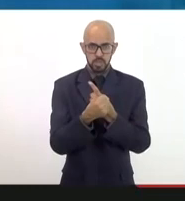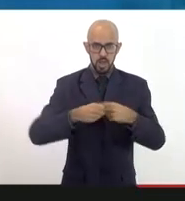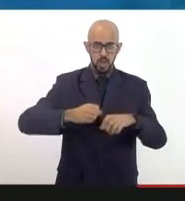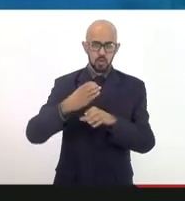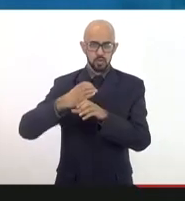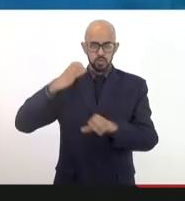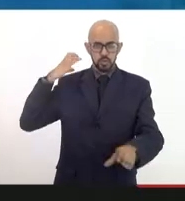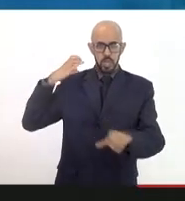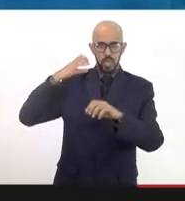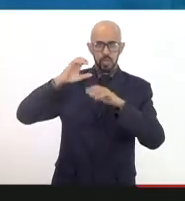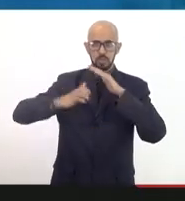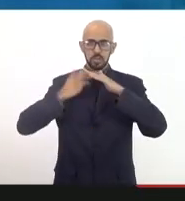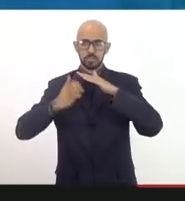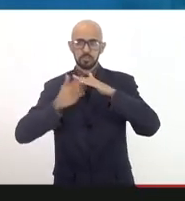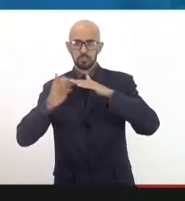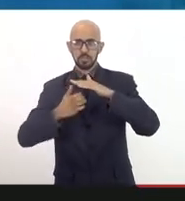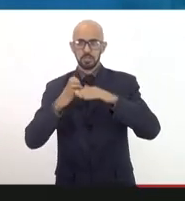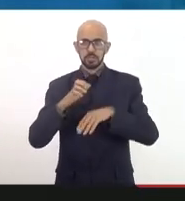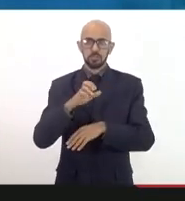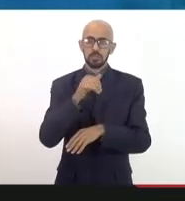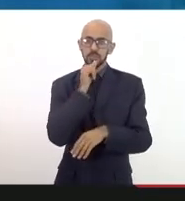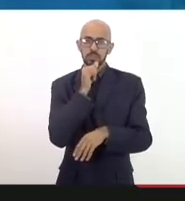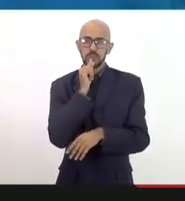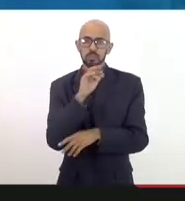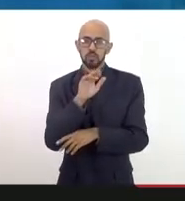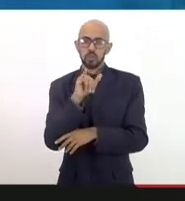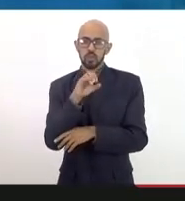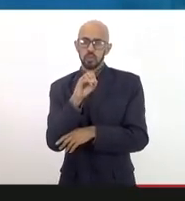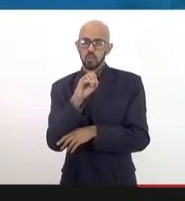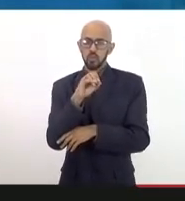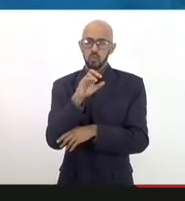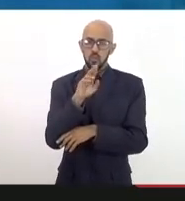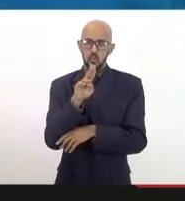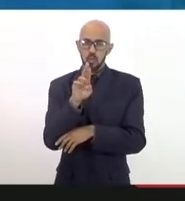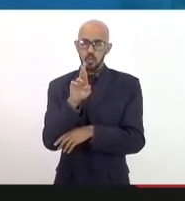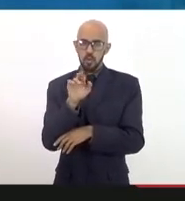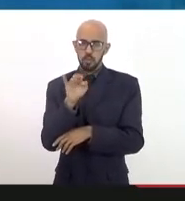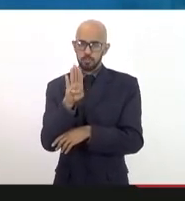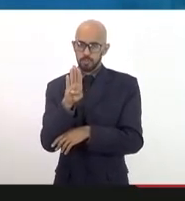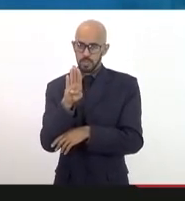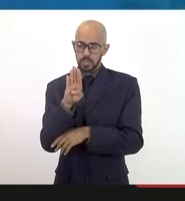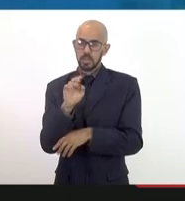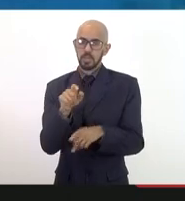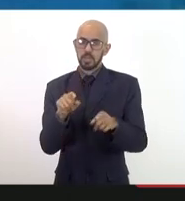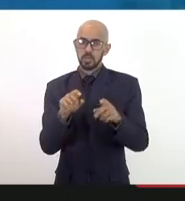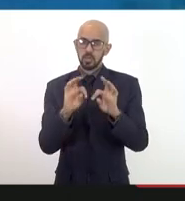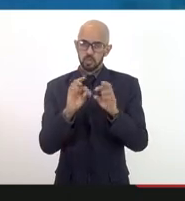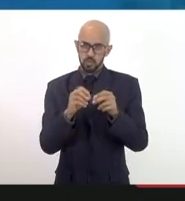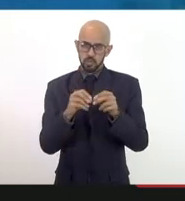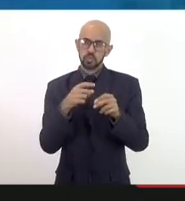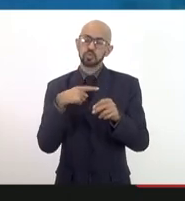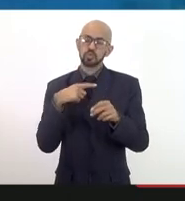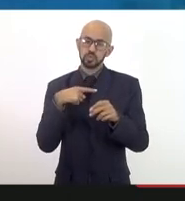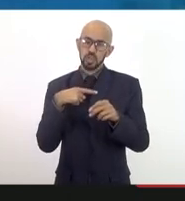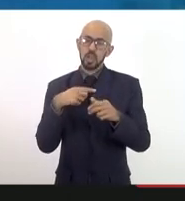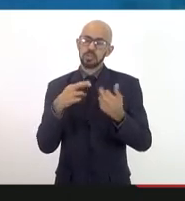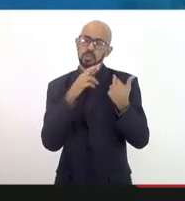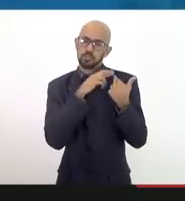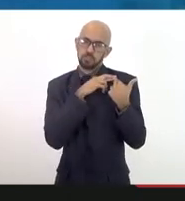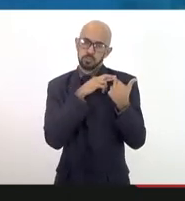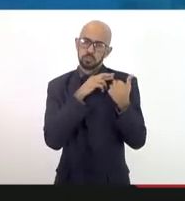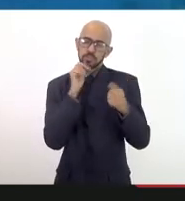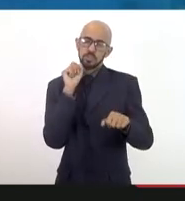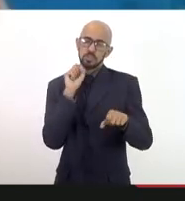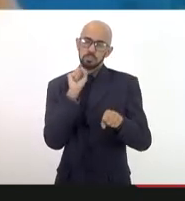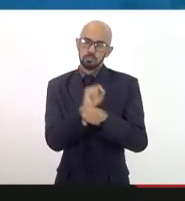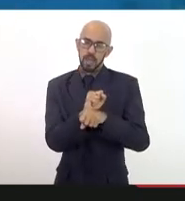das empresas como a Rio Urbe, o profissional que trabalha na Secretaria de Meio Ambiente, todos eles têm função muito importante para a gente quebrar esse ciclo